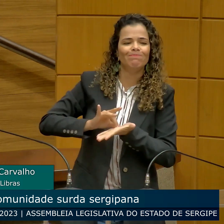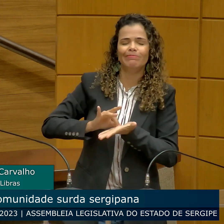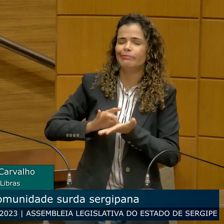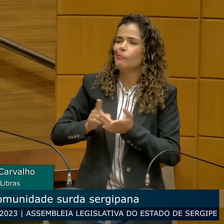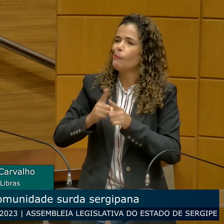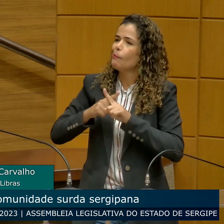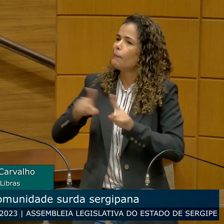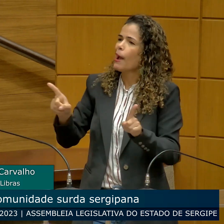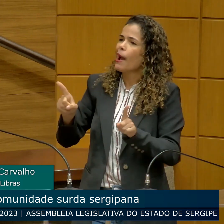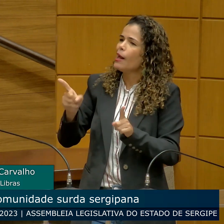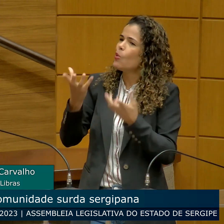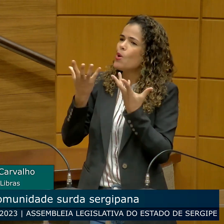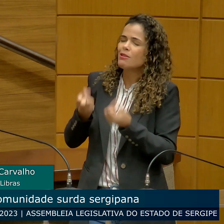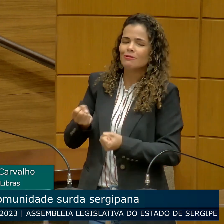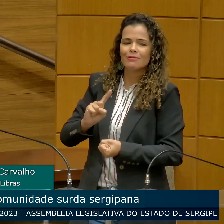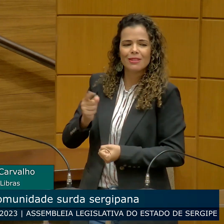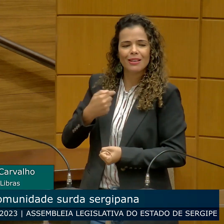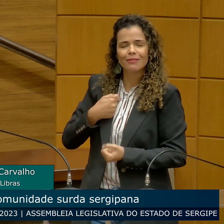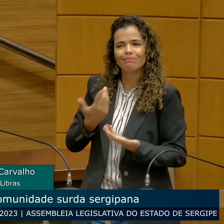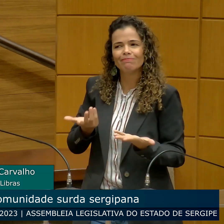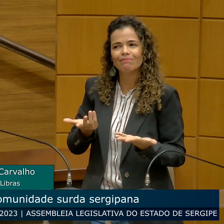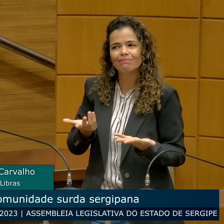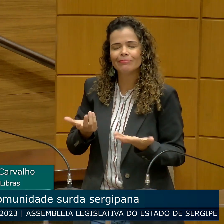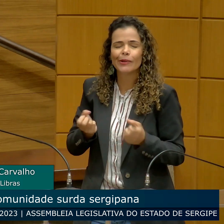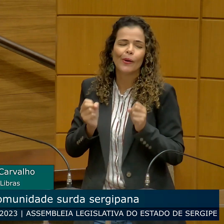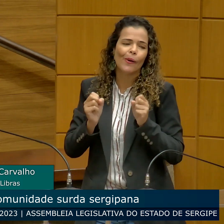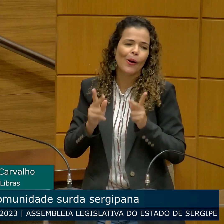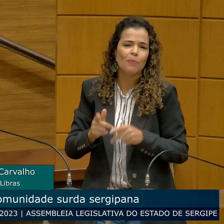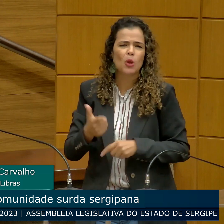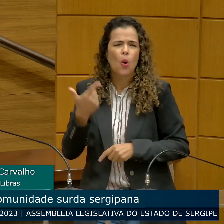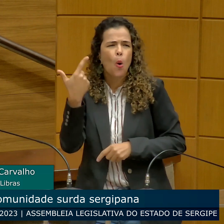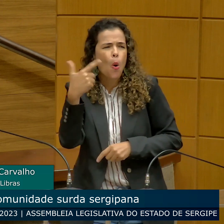eu sonhava essa questão da faculdade.